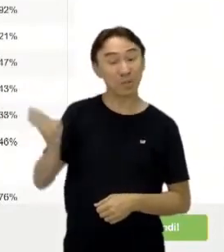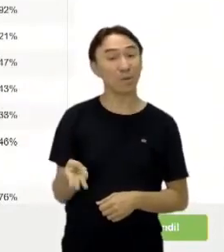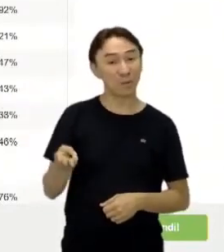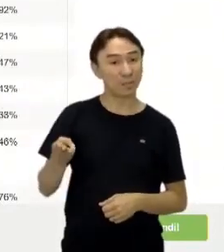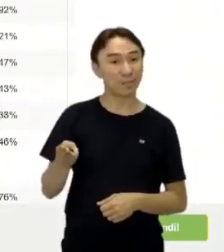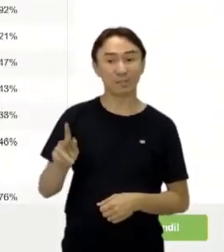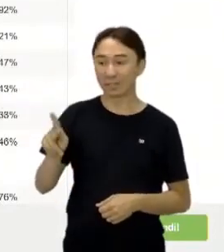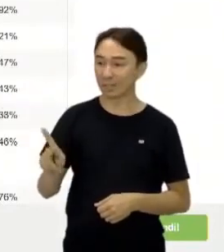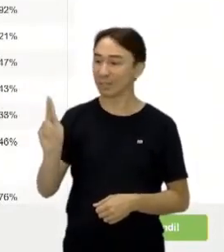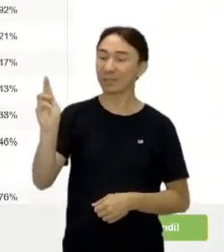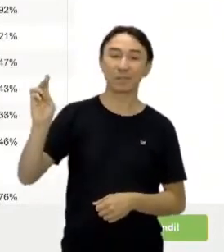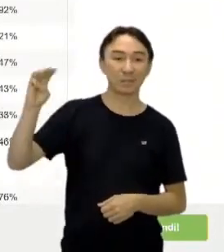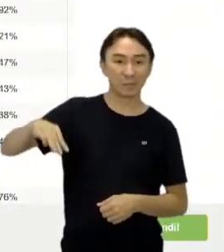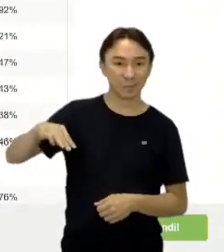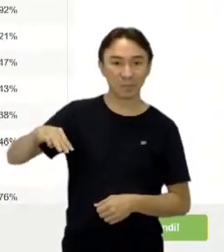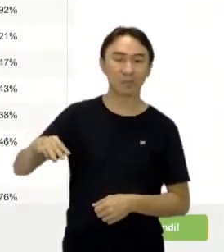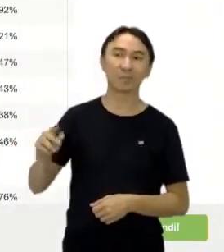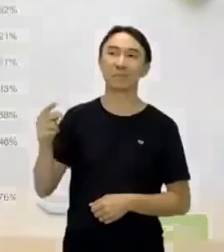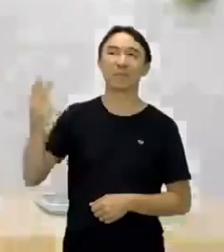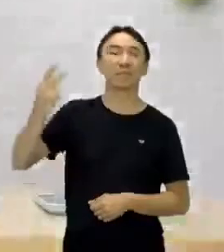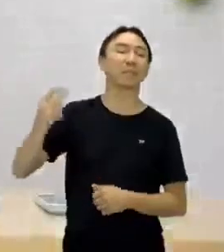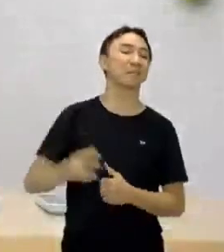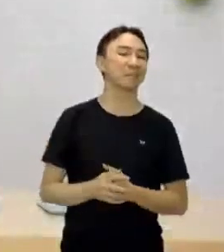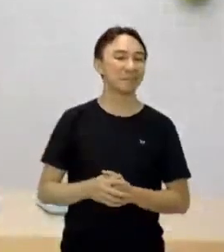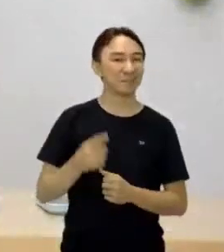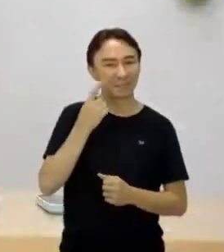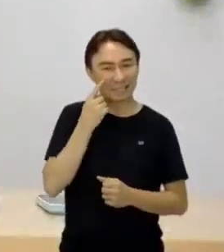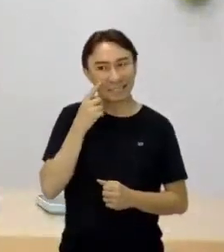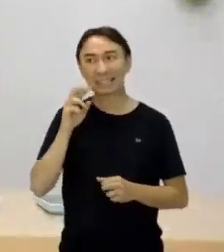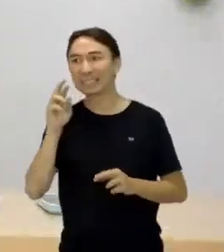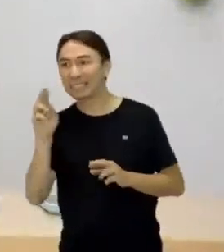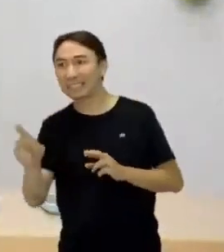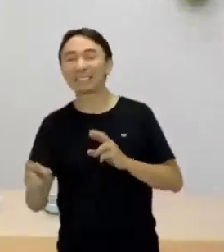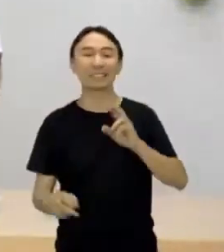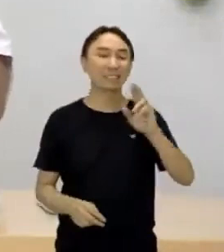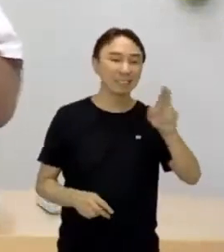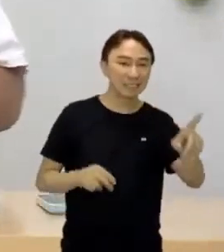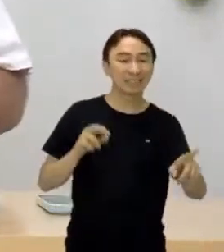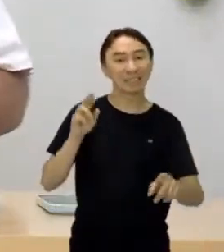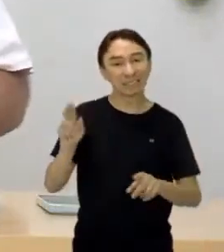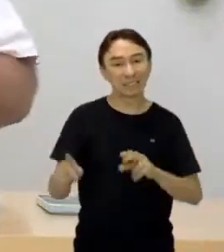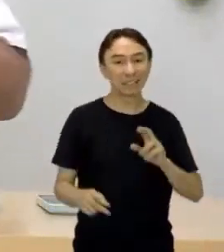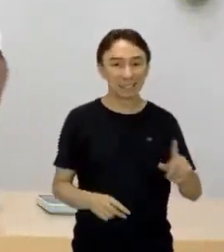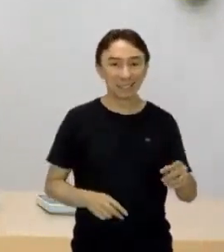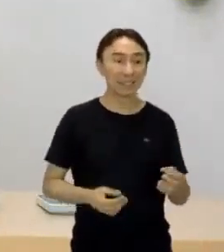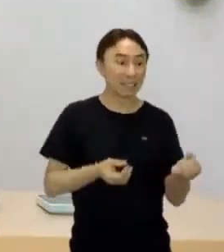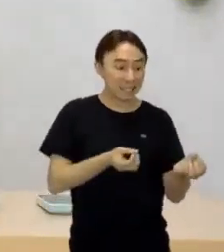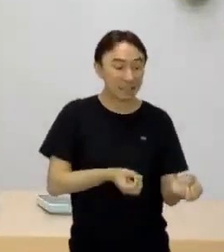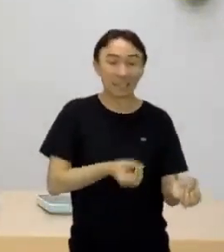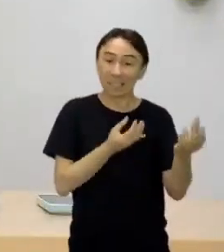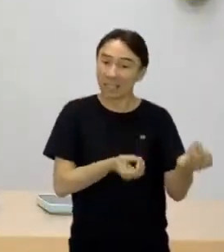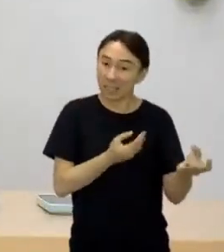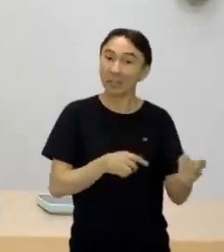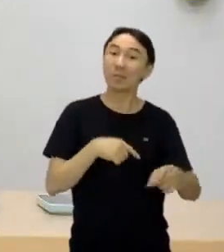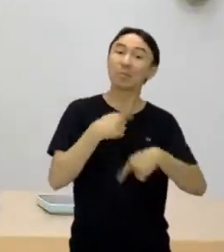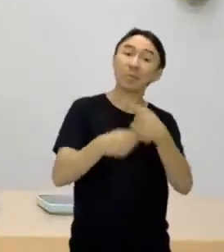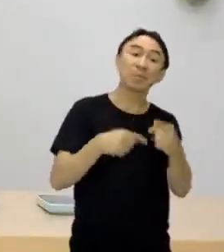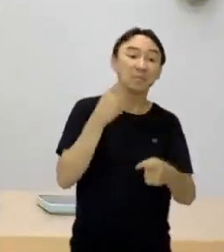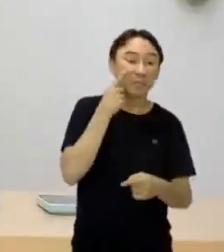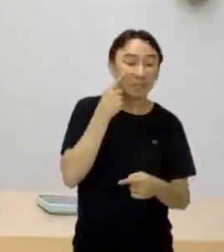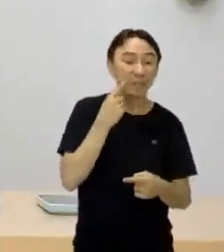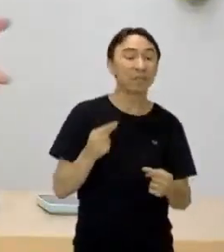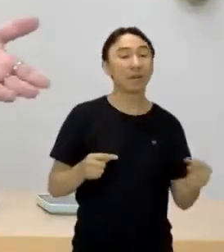essas diferenças que aparecem aí, e aí vocês podem relacionar esses dados para depois estarem relacionados, por